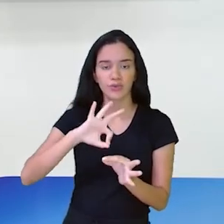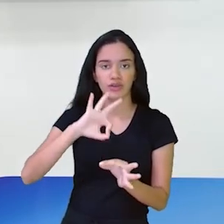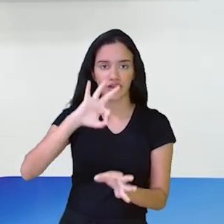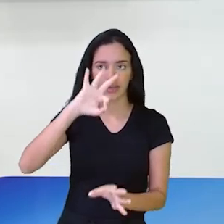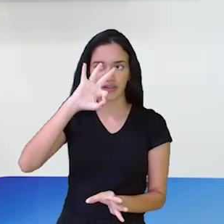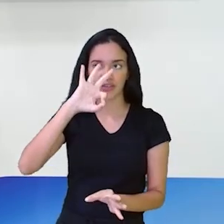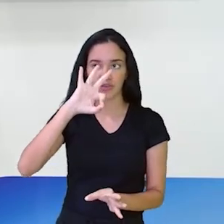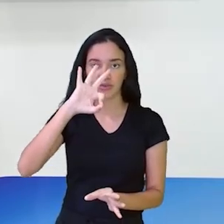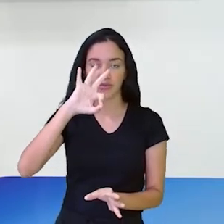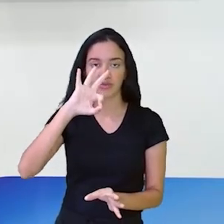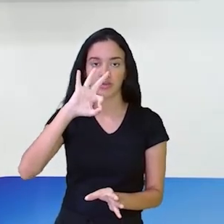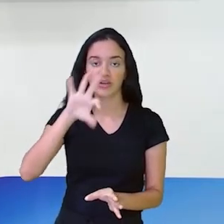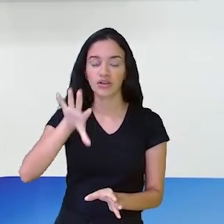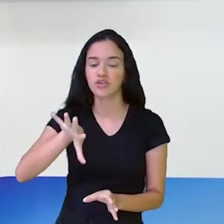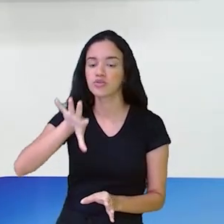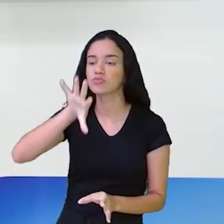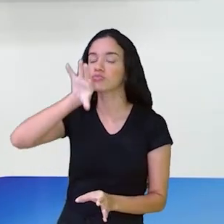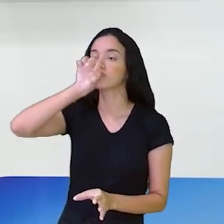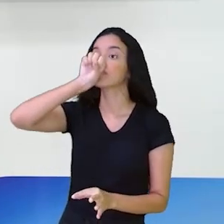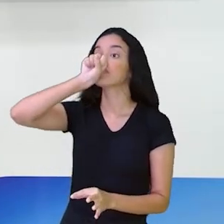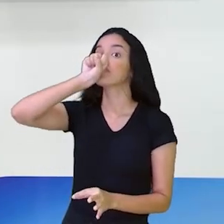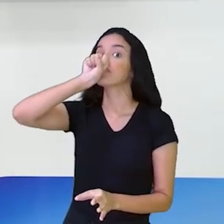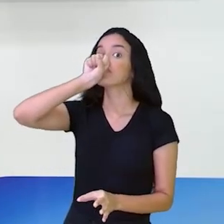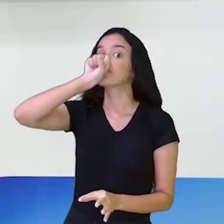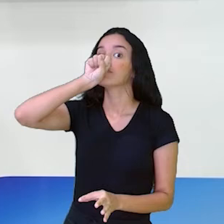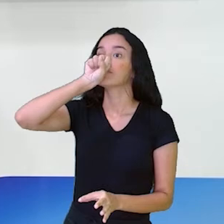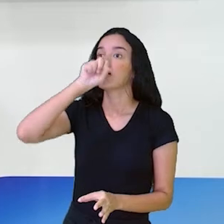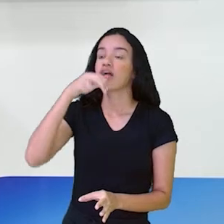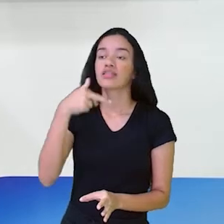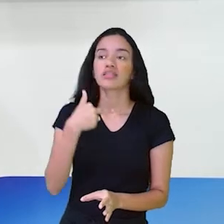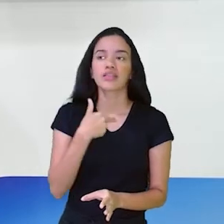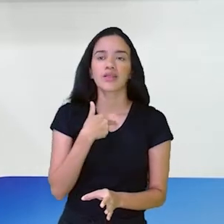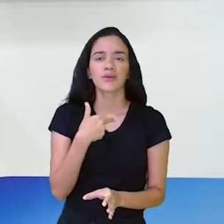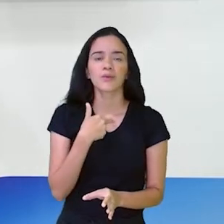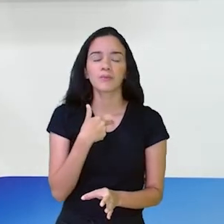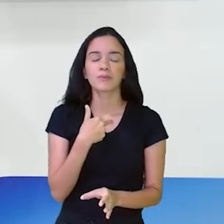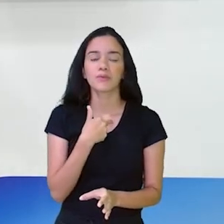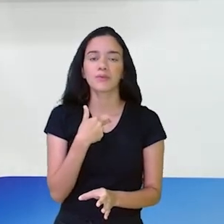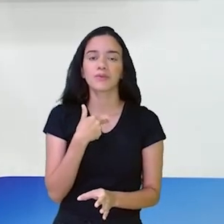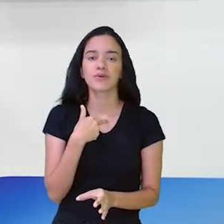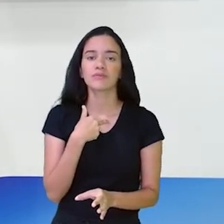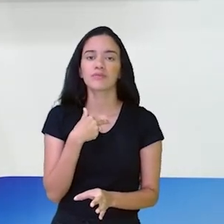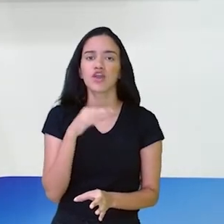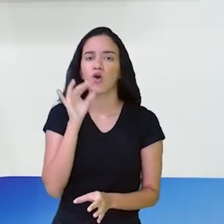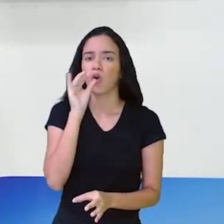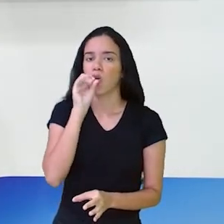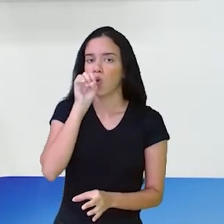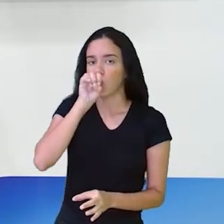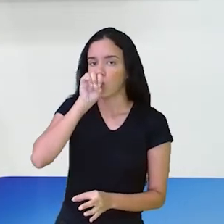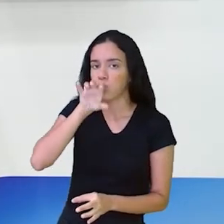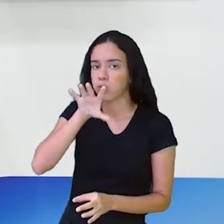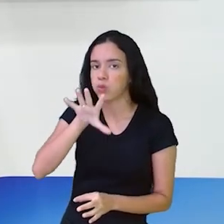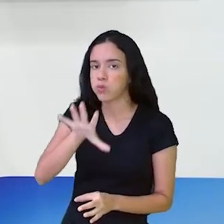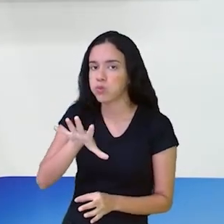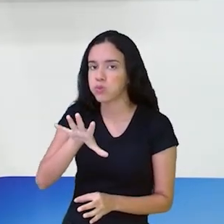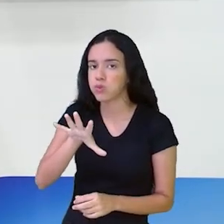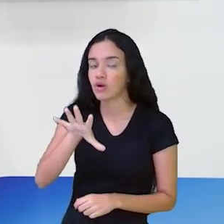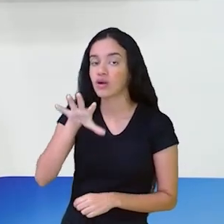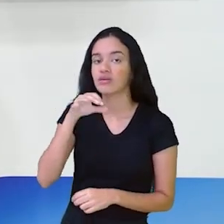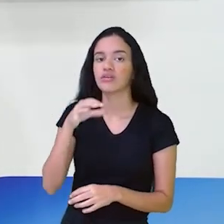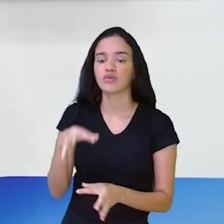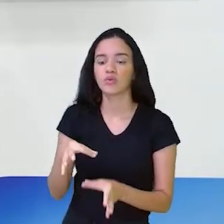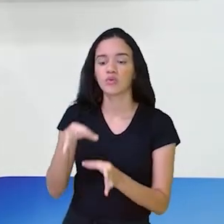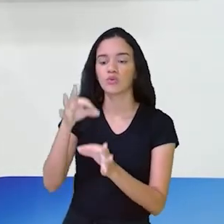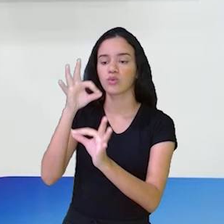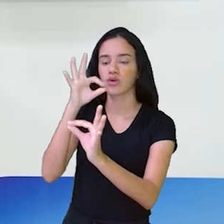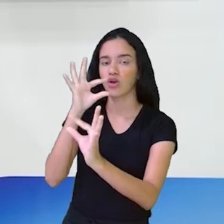ó, colocar para dentro isso, tá? A intenção é sempre soprar para fora, tá bom?